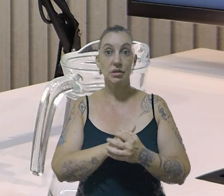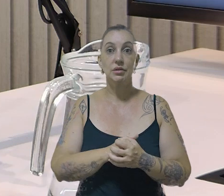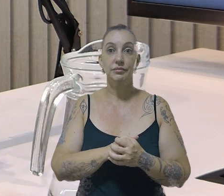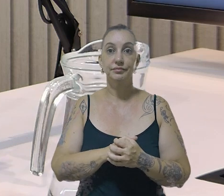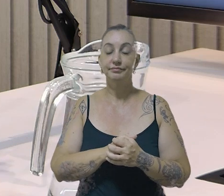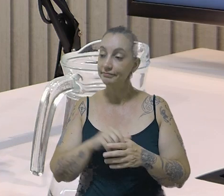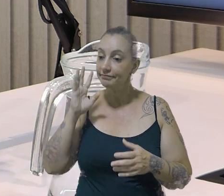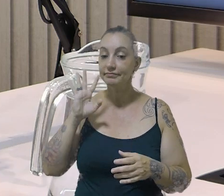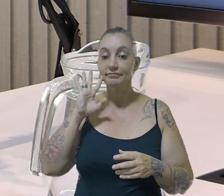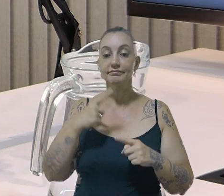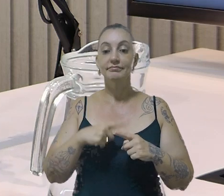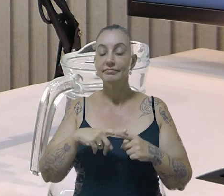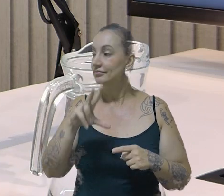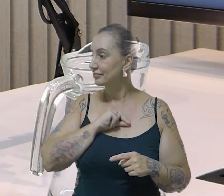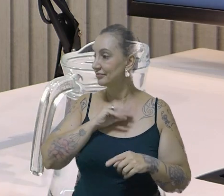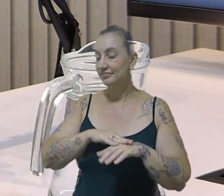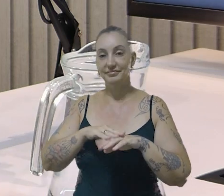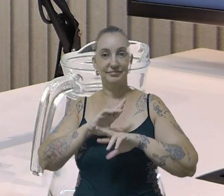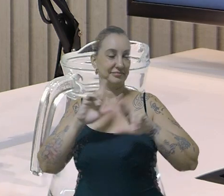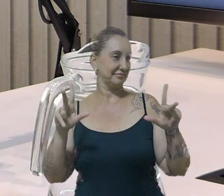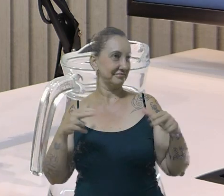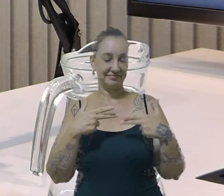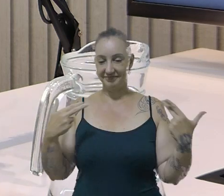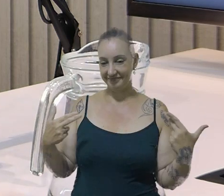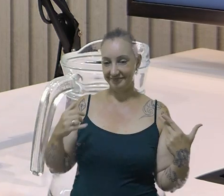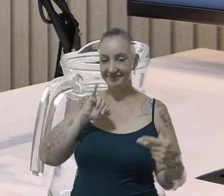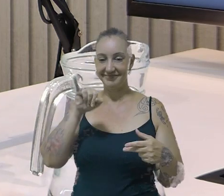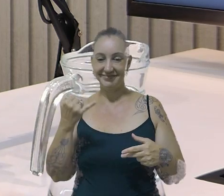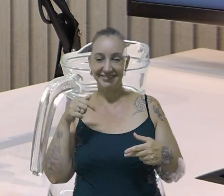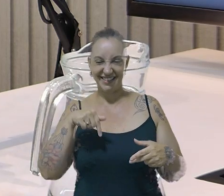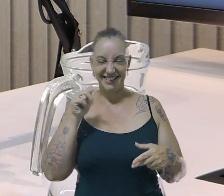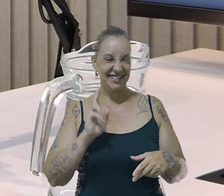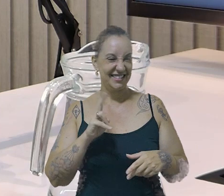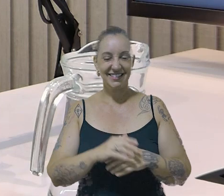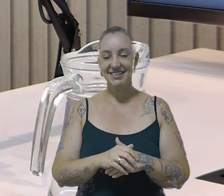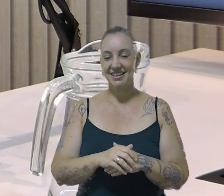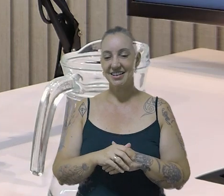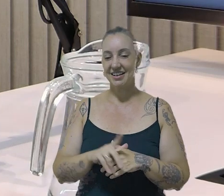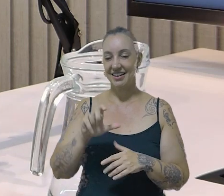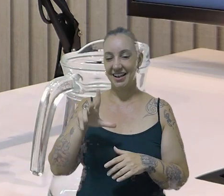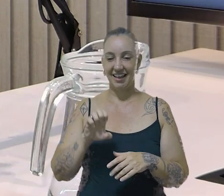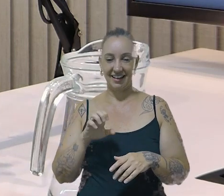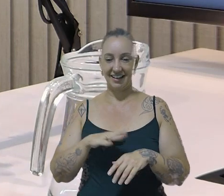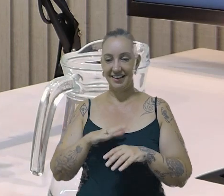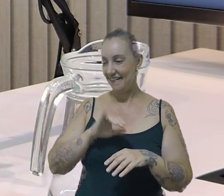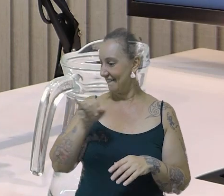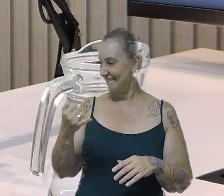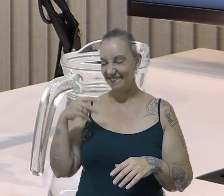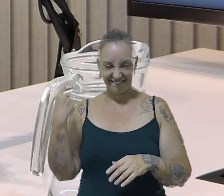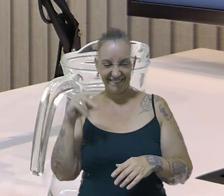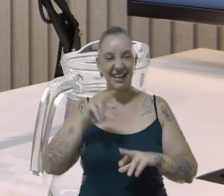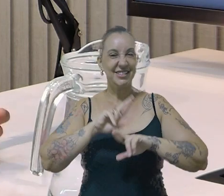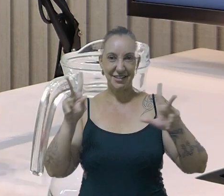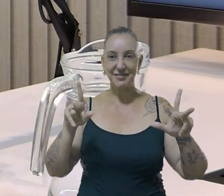foi muito legal porque aí eu falei assim a eu vou fazer umas coisas diferente vou aproveitar que eu já tô aqui mesmo e a l também tip assim ah vou tá aí vou fazer umas coisas